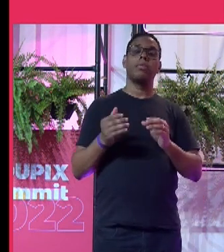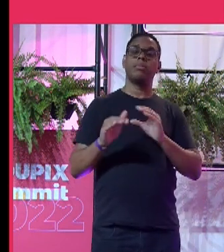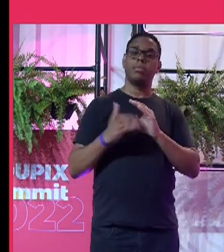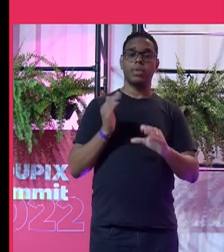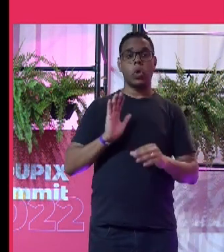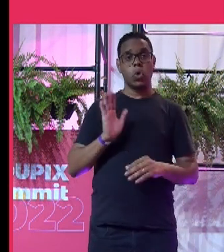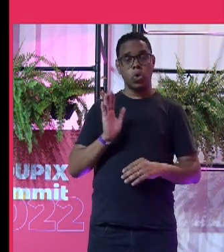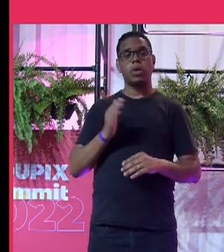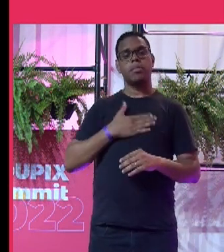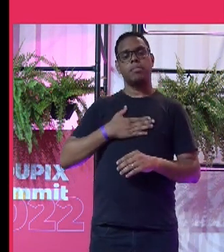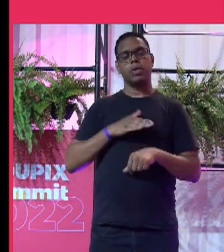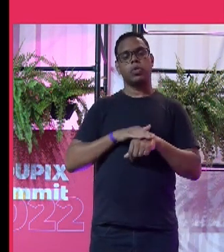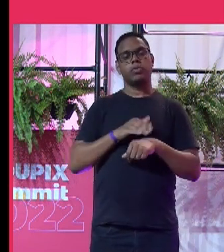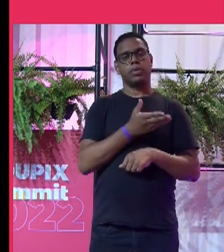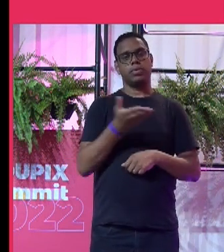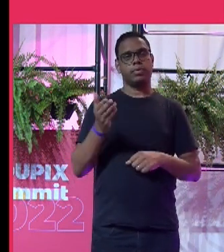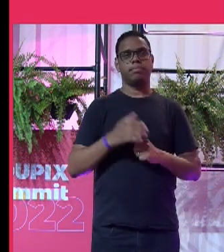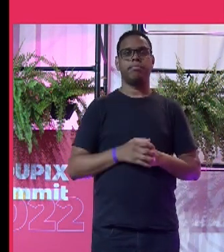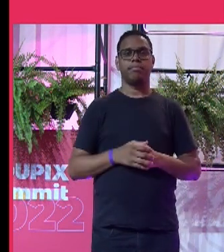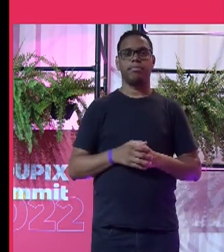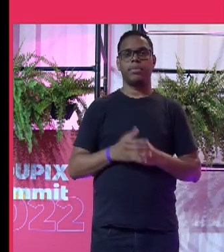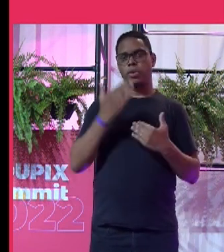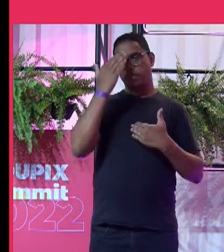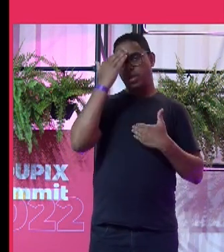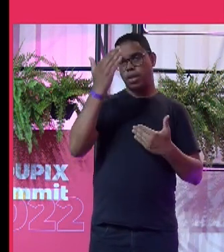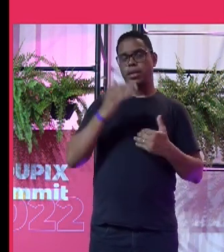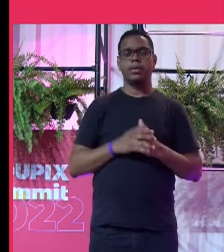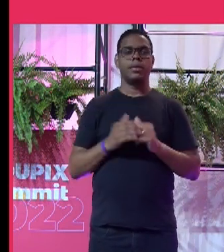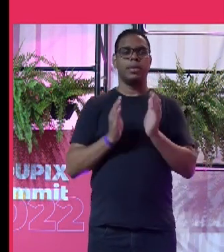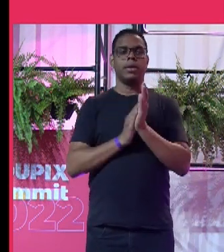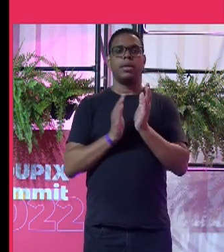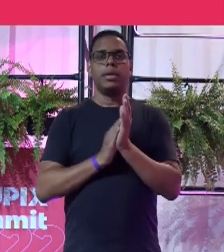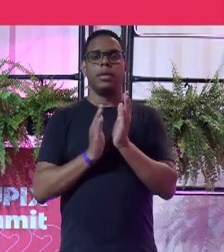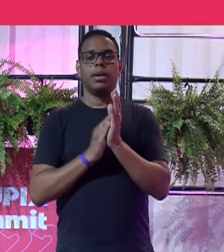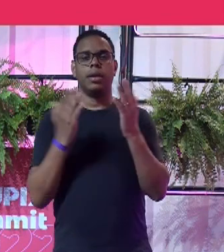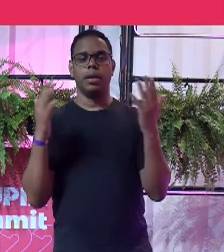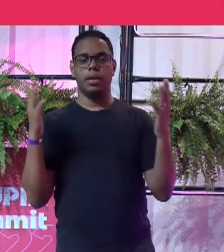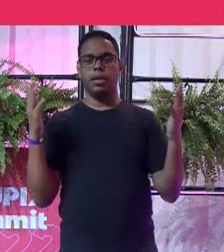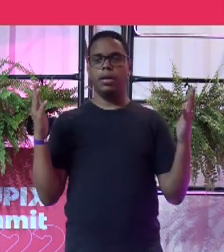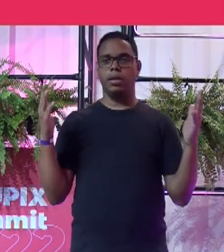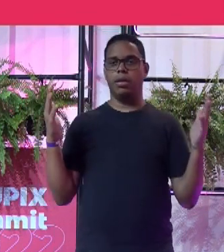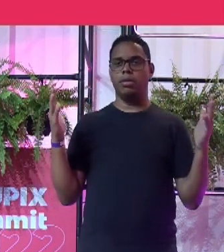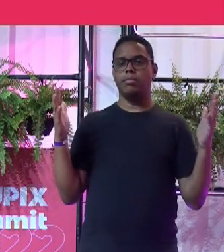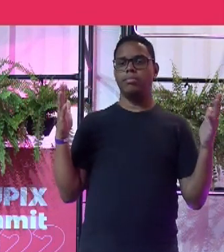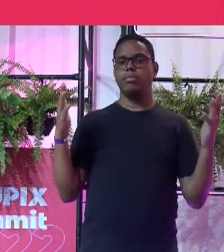mandem um alô. Vai ser um prazer falar com cada um de vocês. Obrigada.